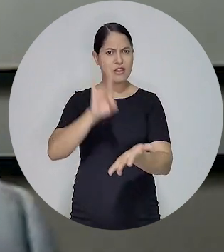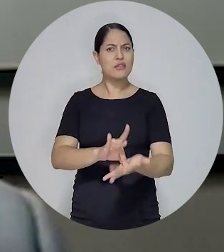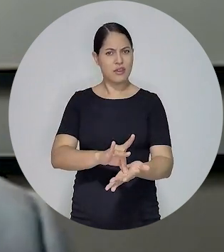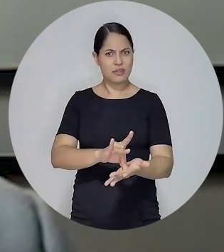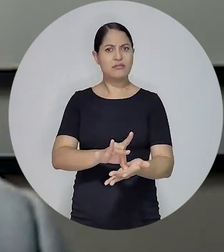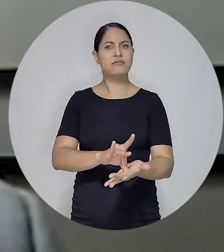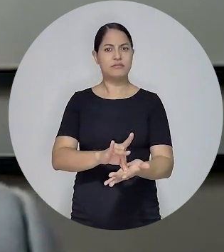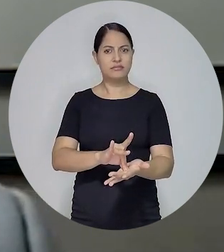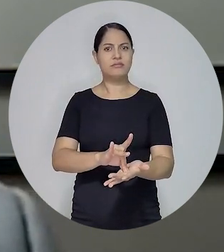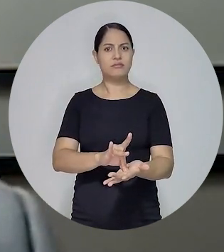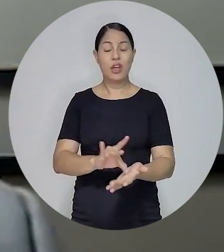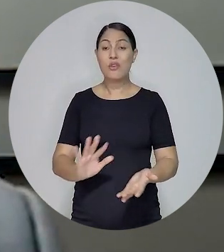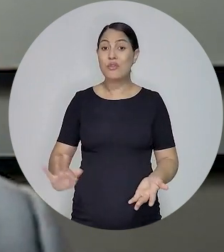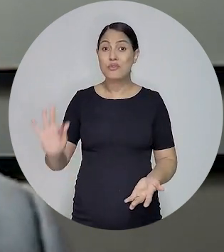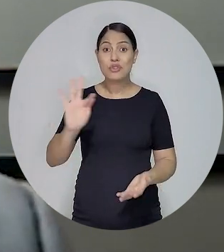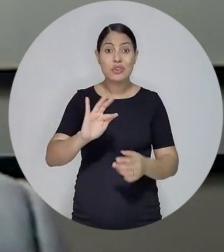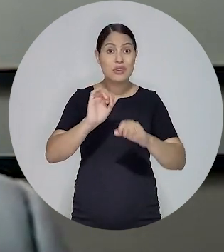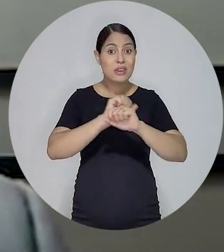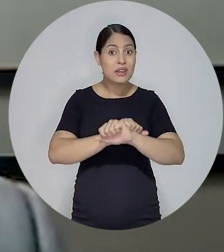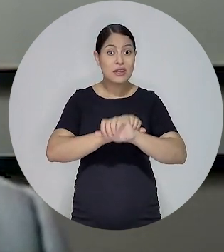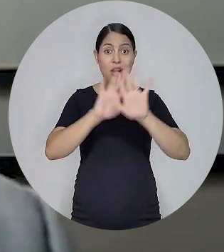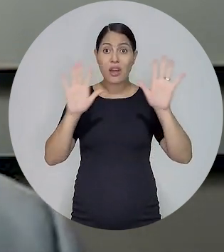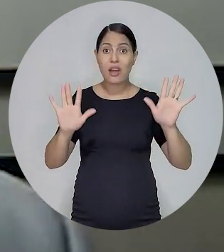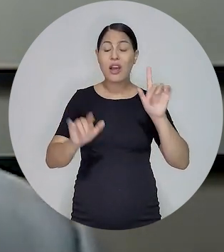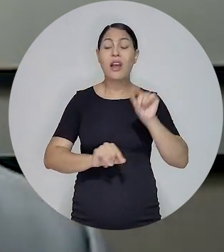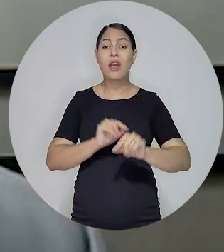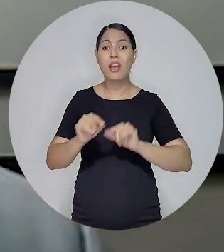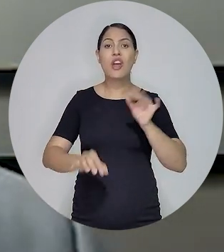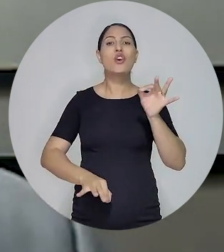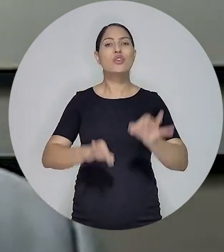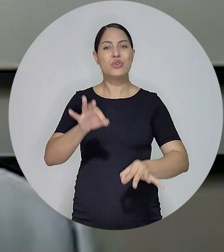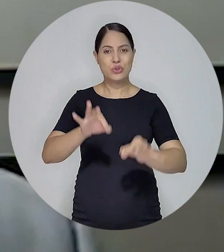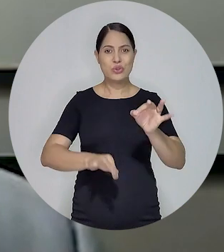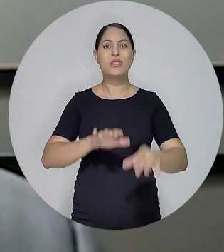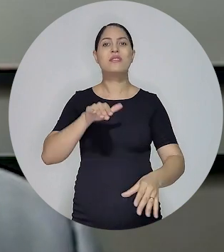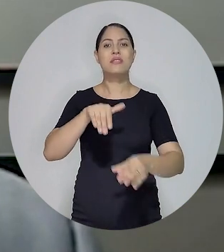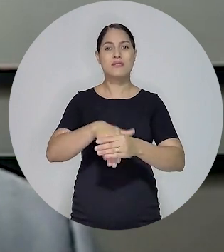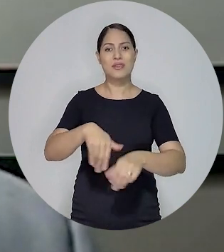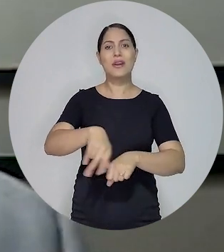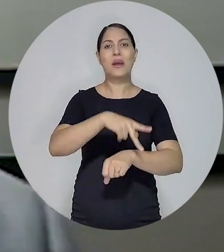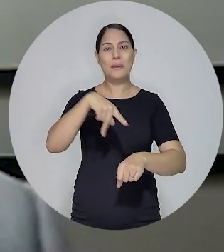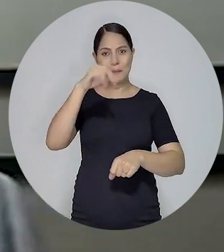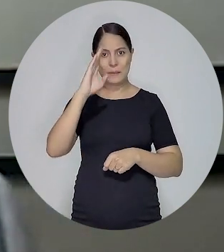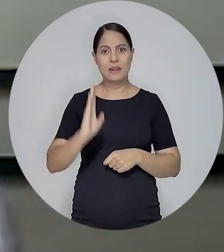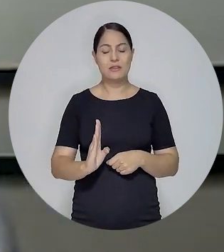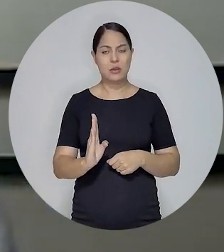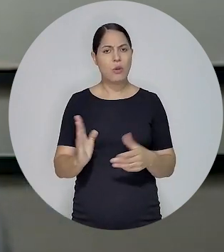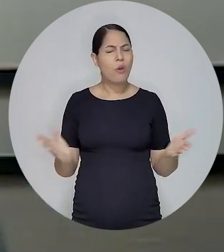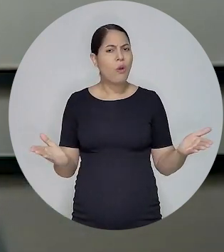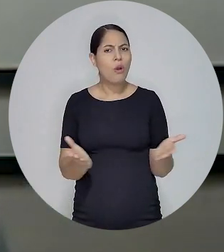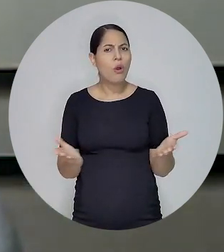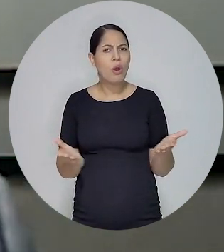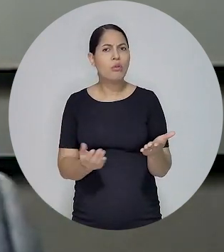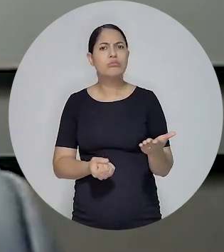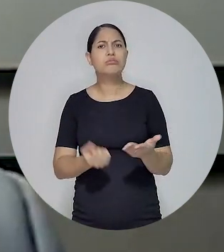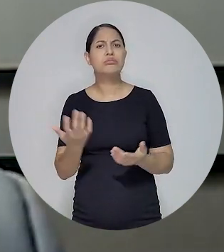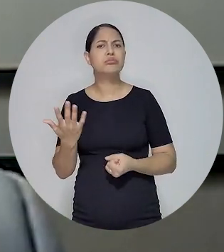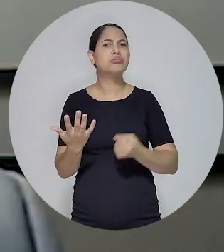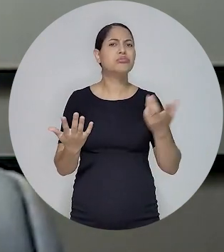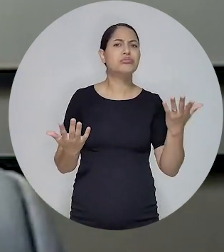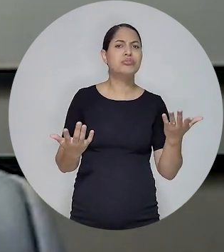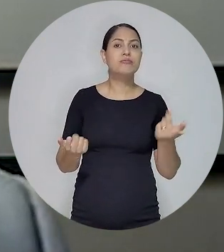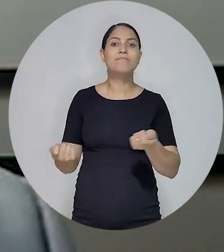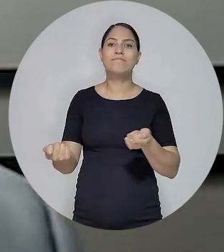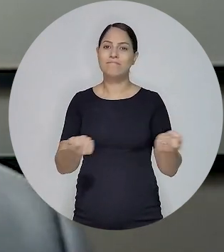da democracia, né? A fundamentalidade da Justiça Eleitoral brasileira, né? Nós temos